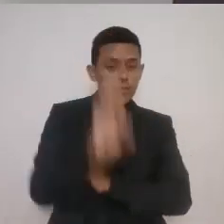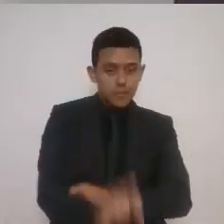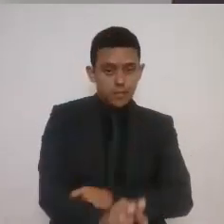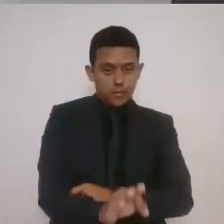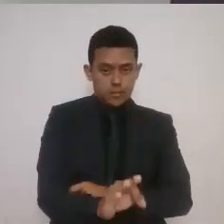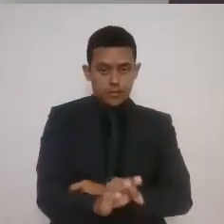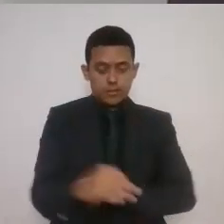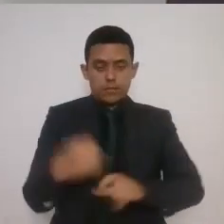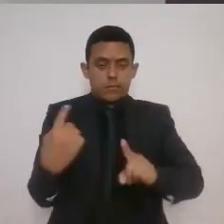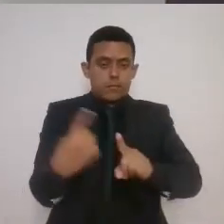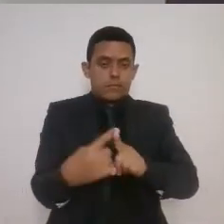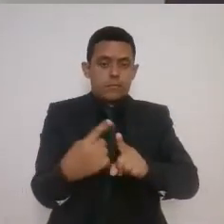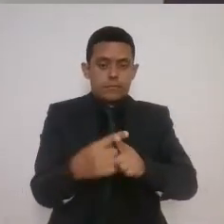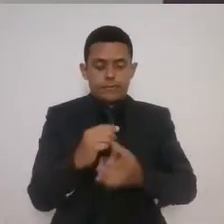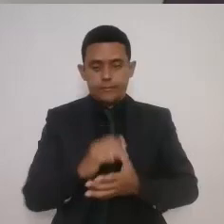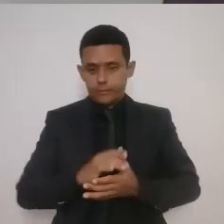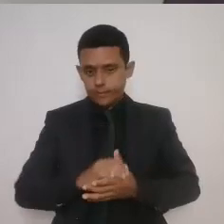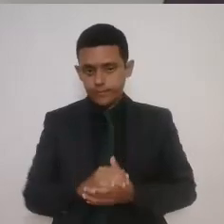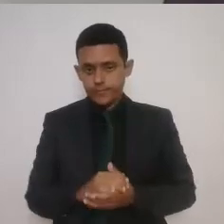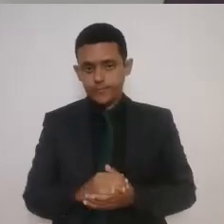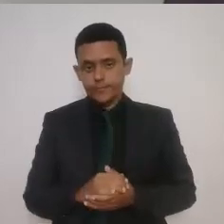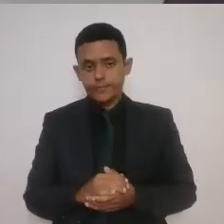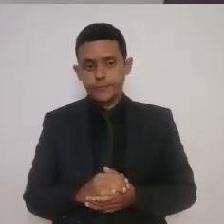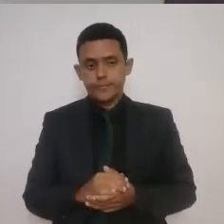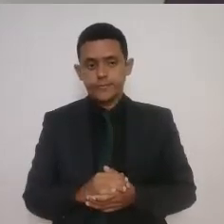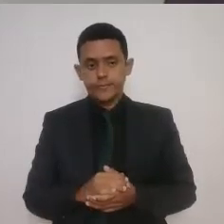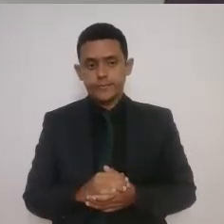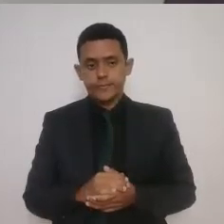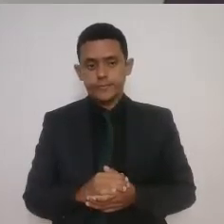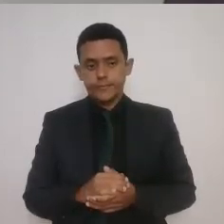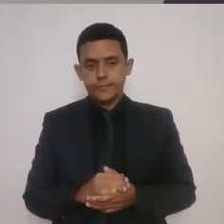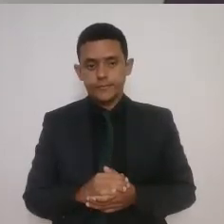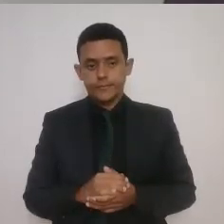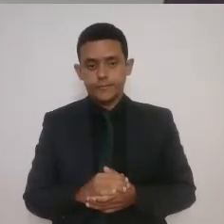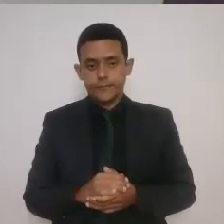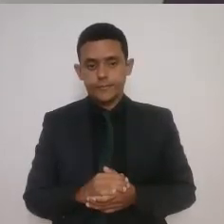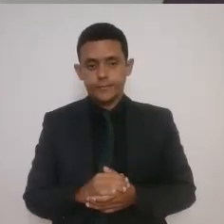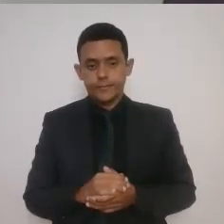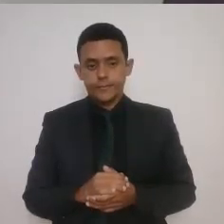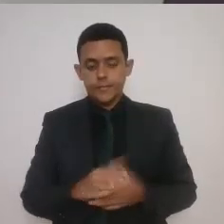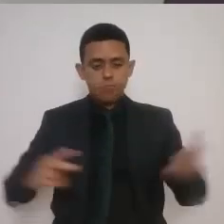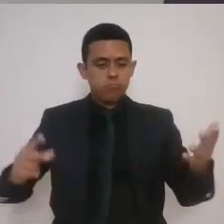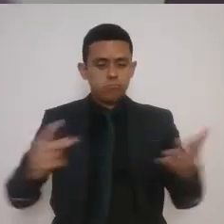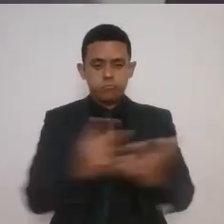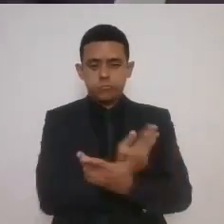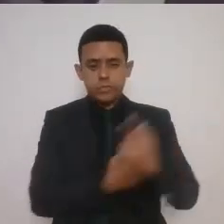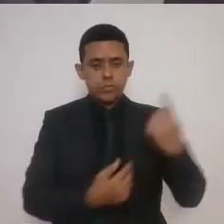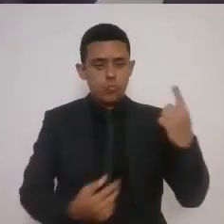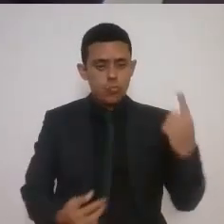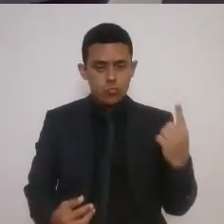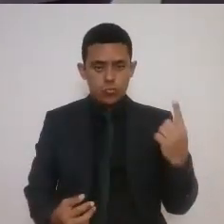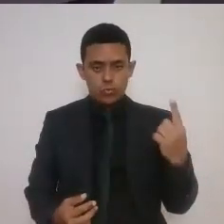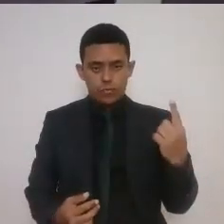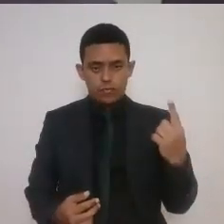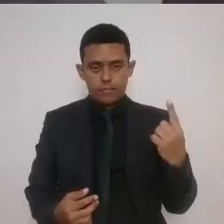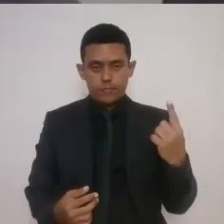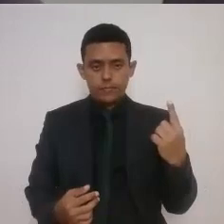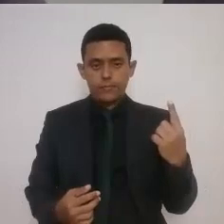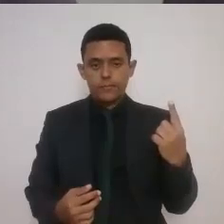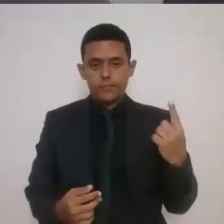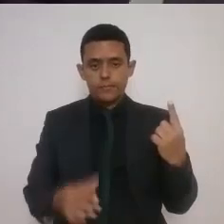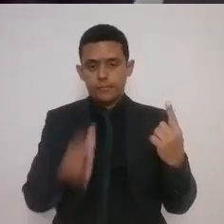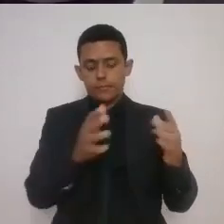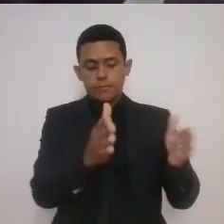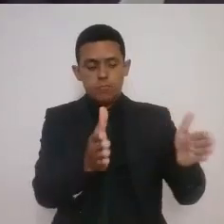se dizer? Às vezes, um fato delituoso praticado em determinado